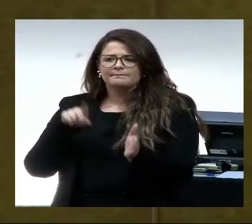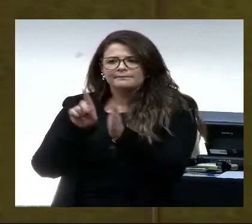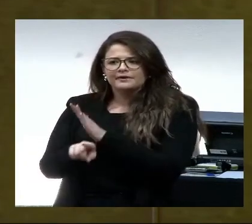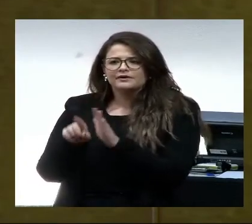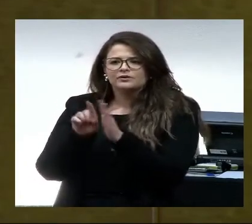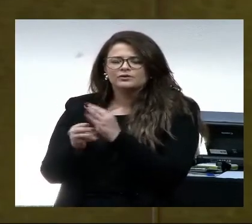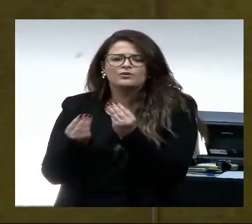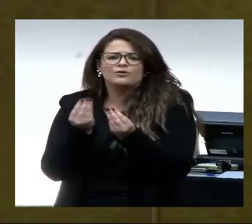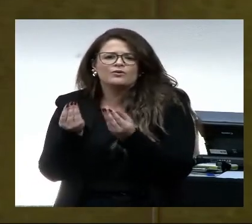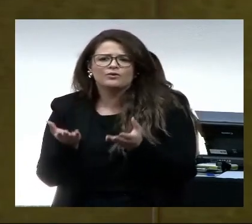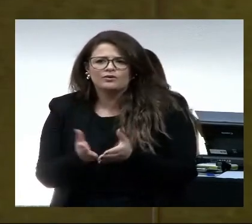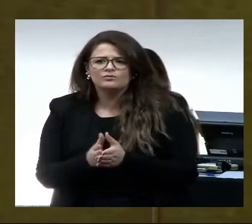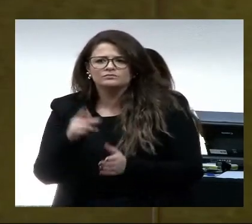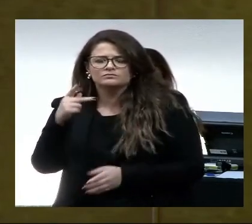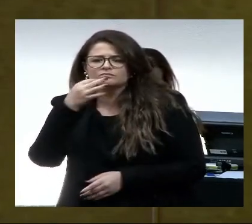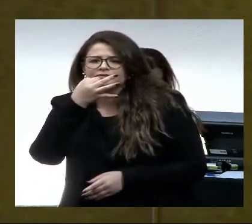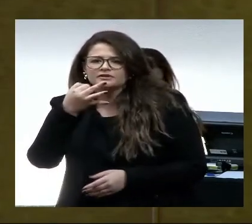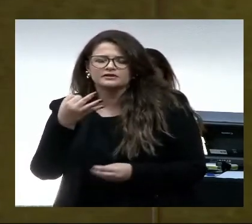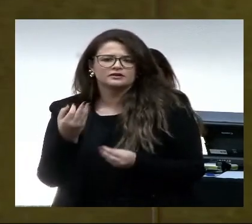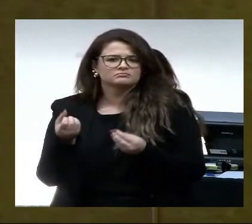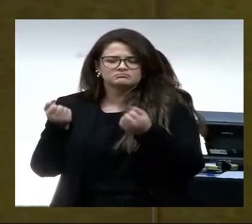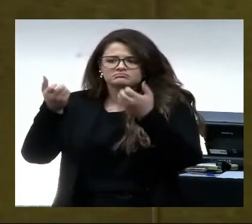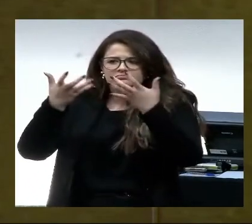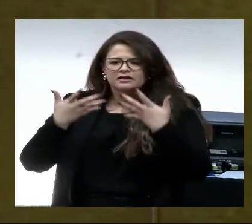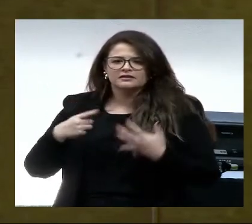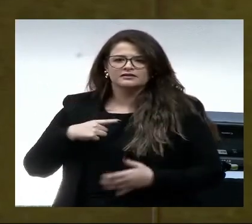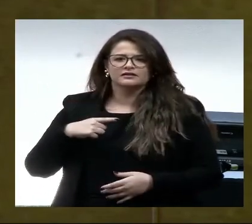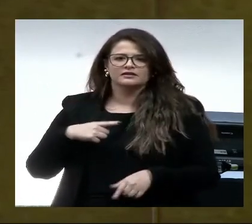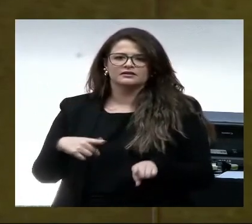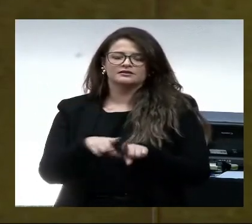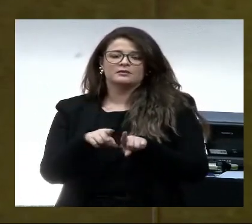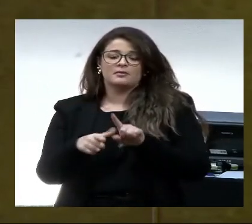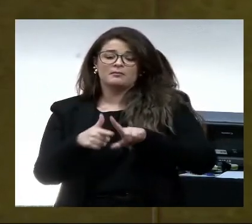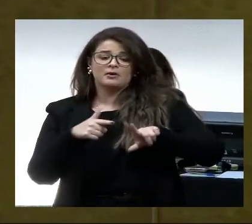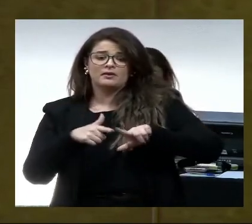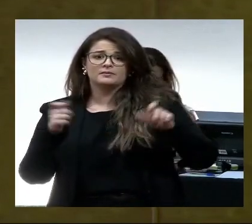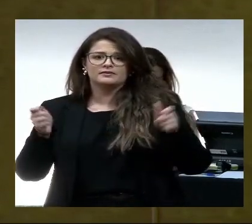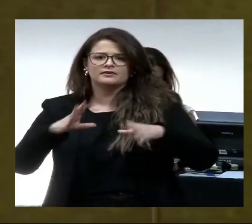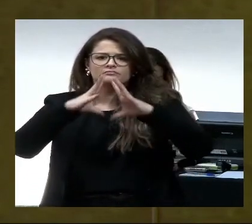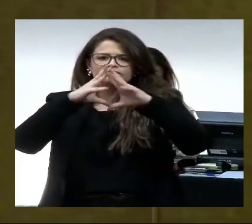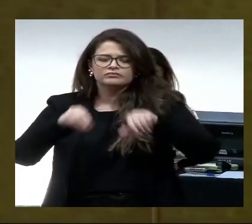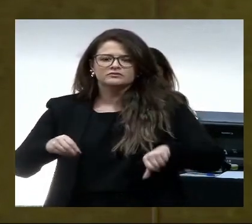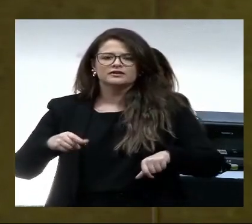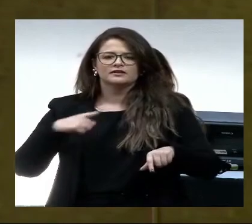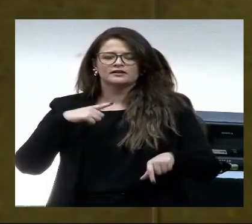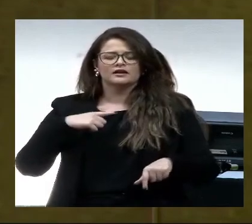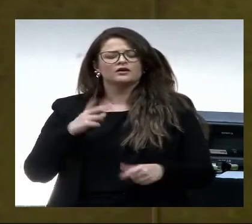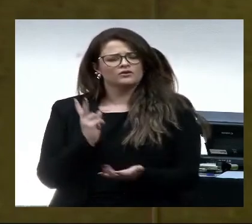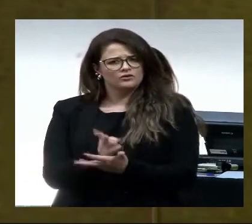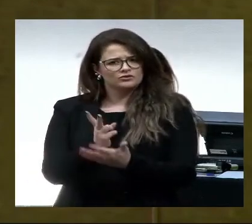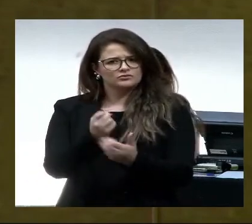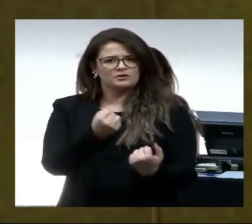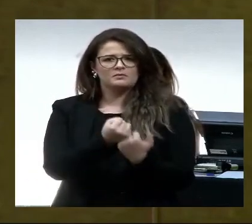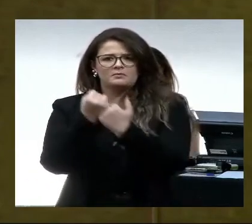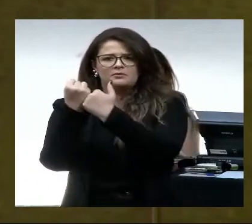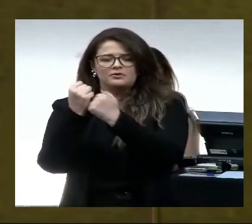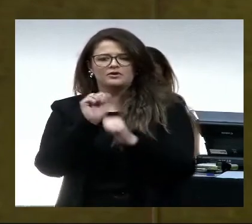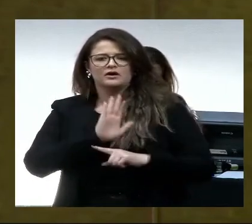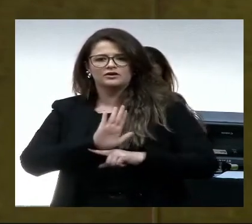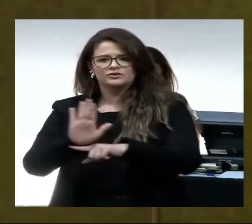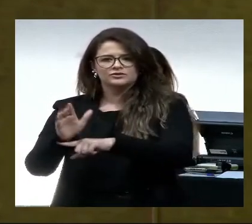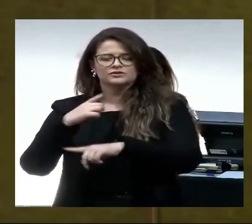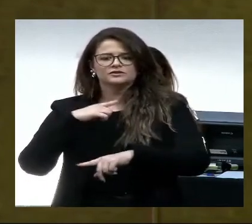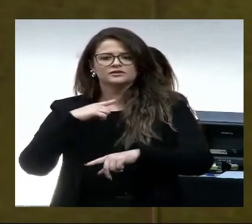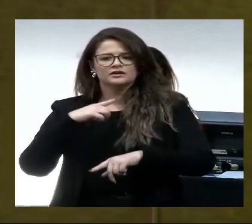foram. As comissões temáticas continuarão com pleno apoio para funcionar, auxiliando a diretoria e o plenário do